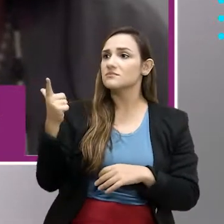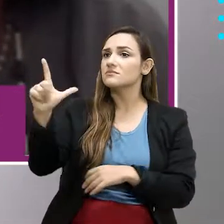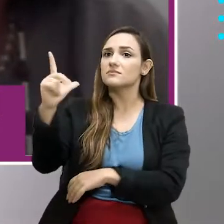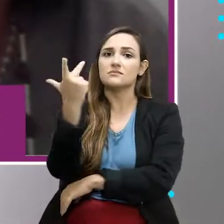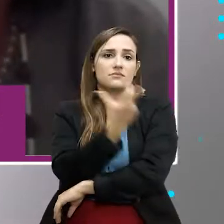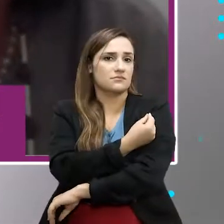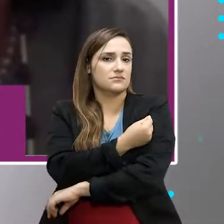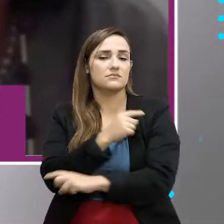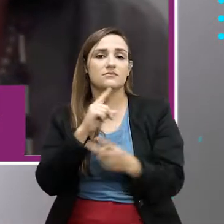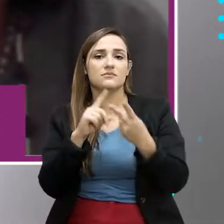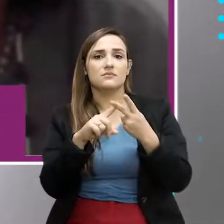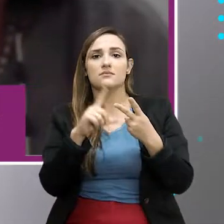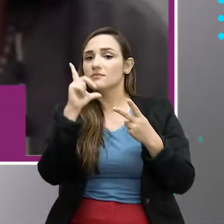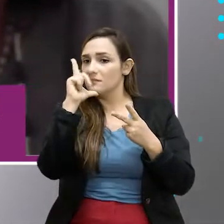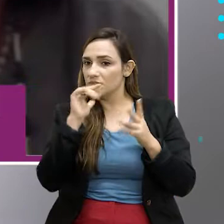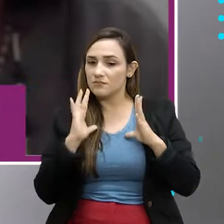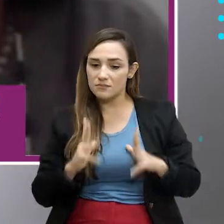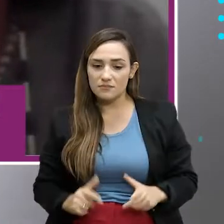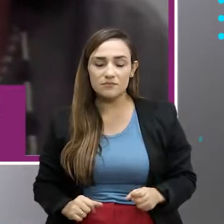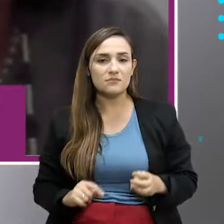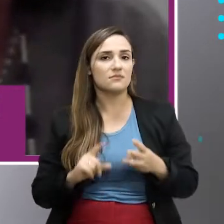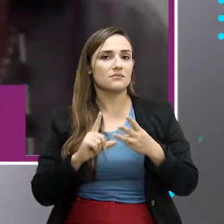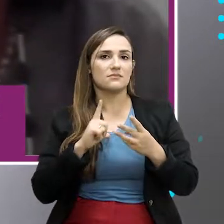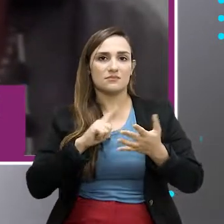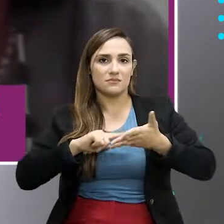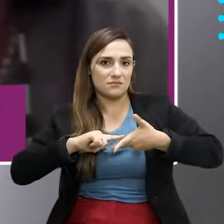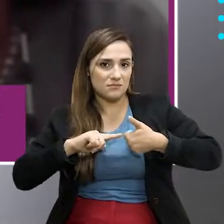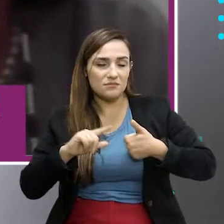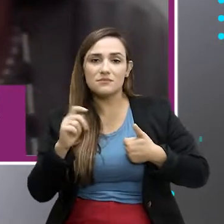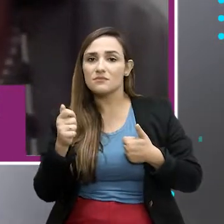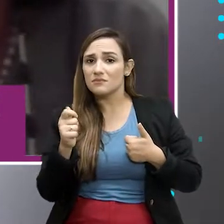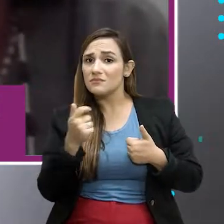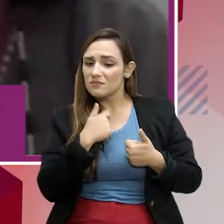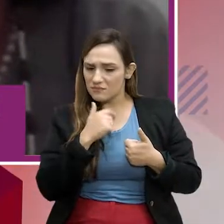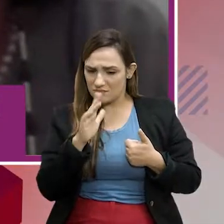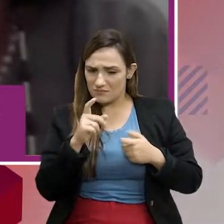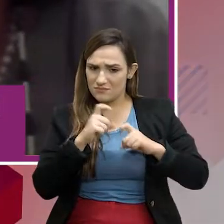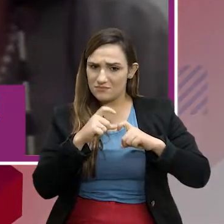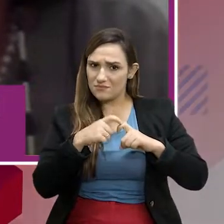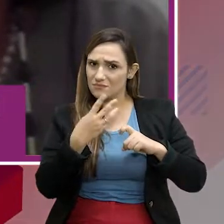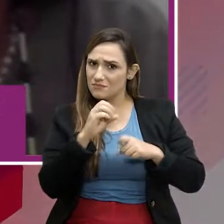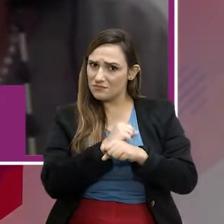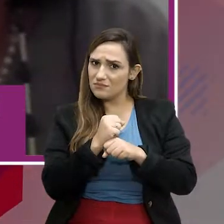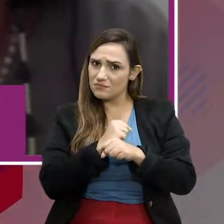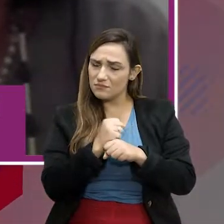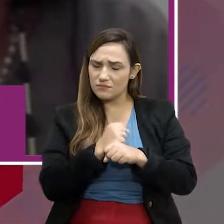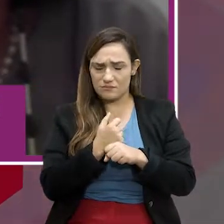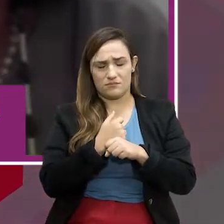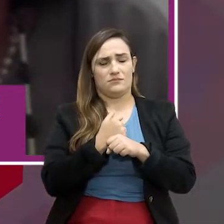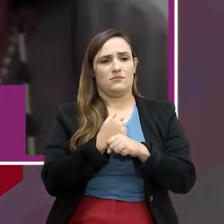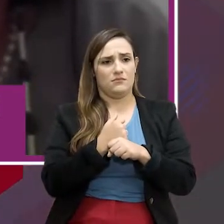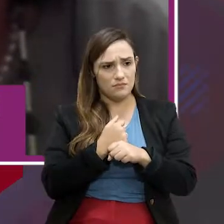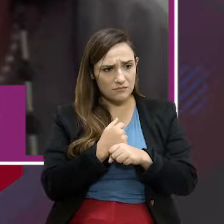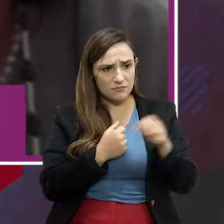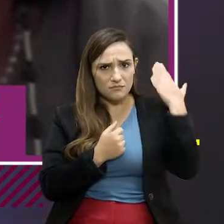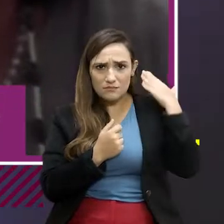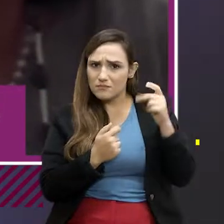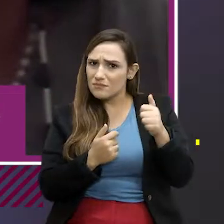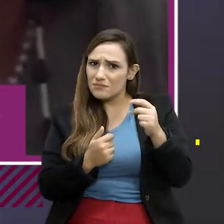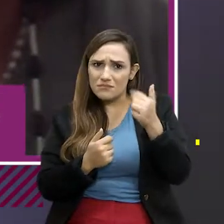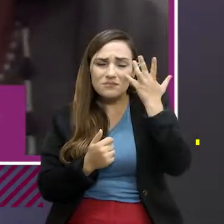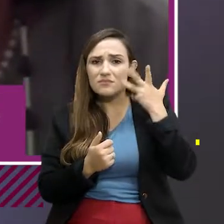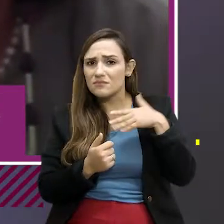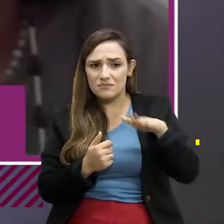que frequentam o hospital, graças até as outras vacinas que a gente tem, graças à água encanada, esgoto. Então, eu que